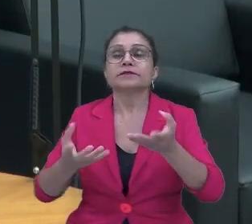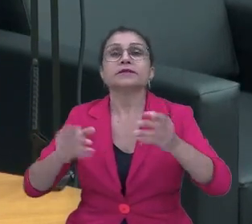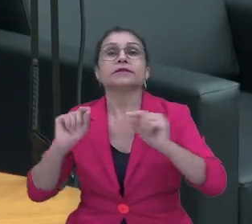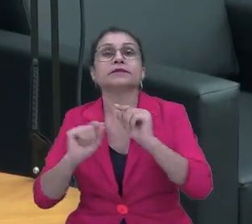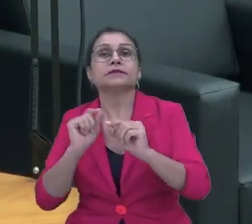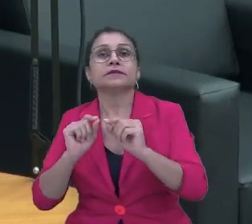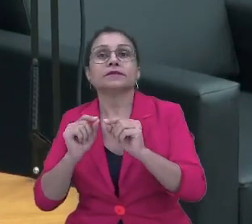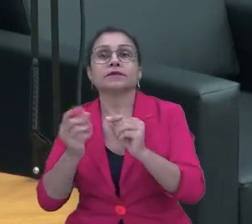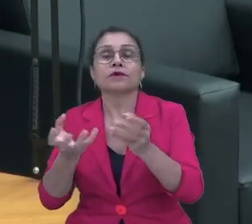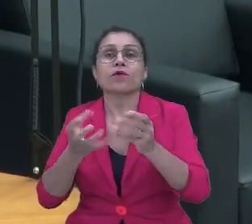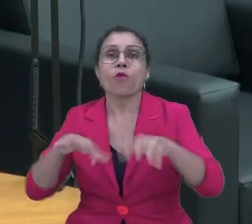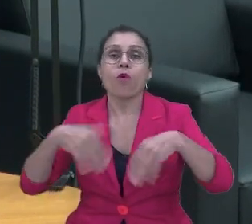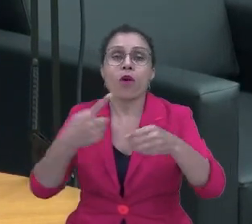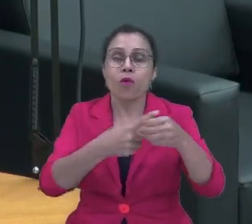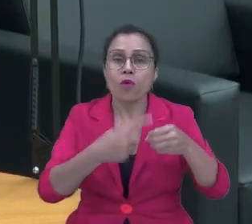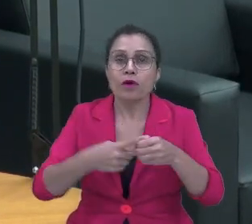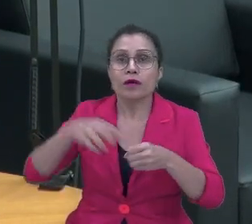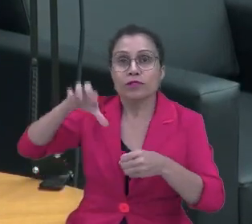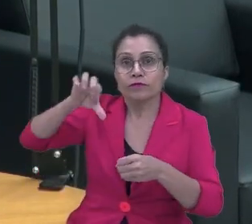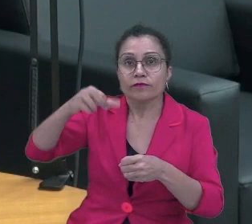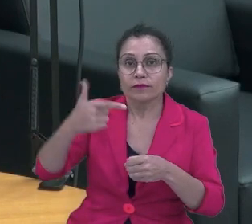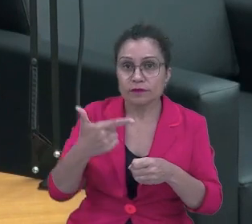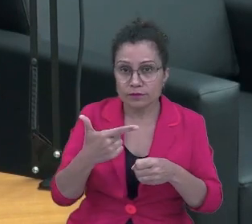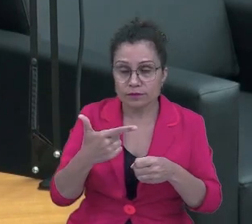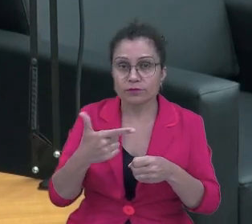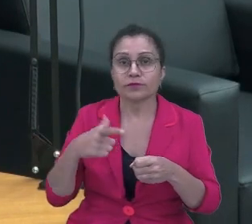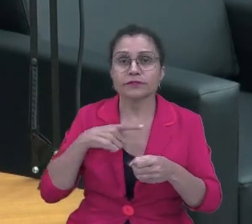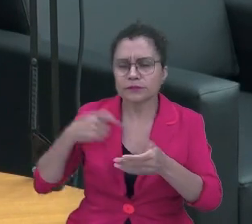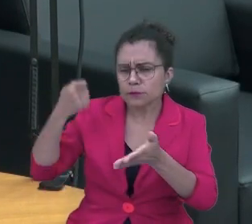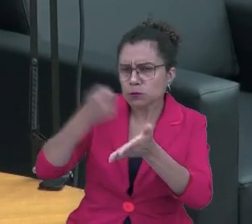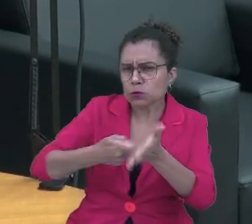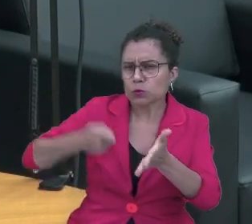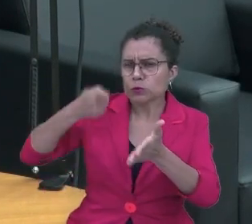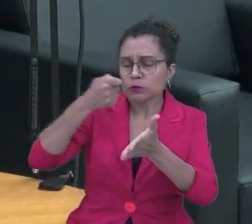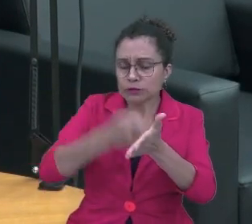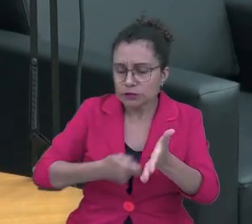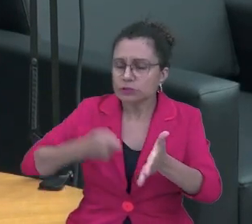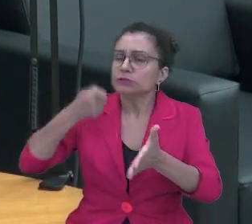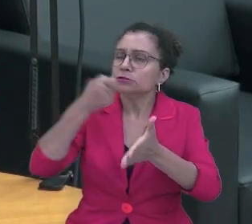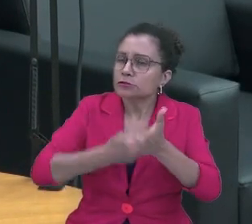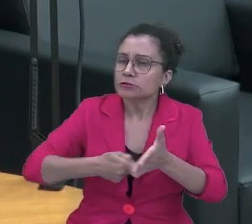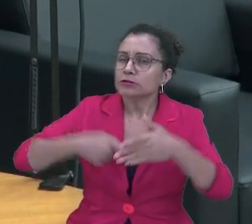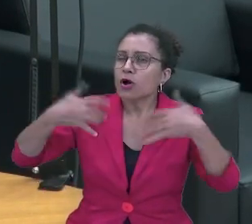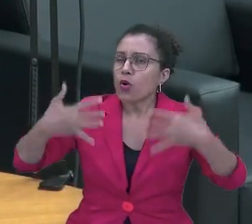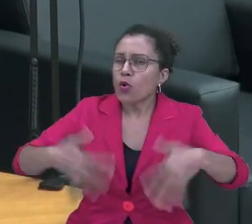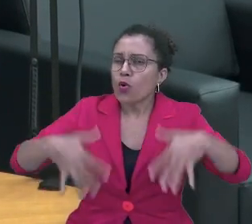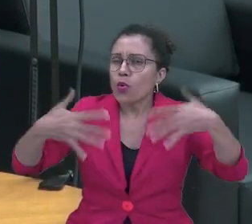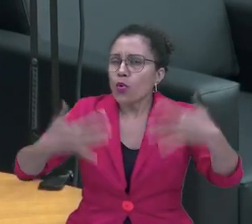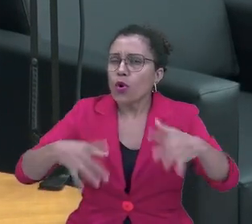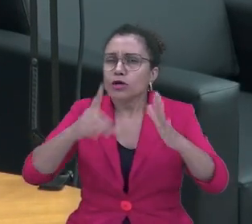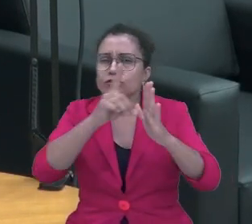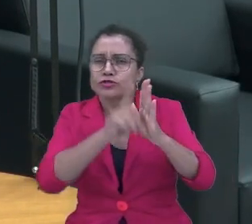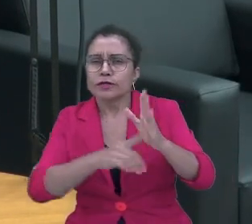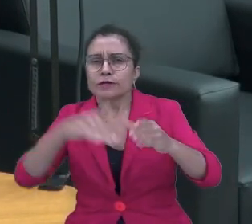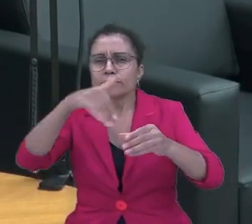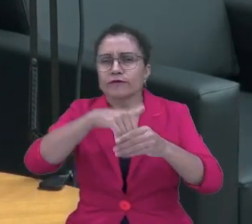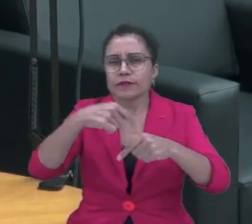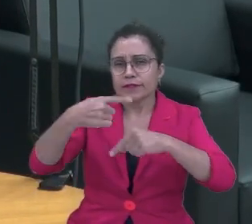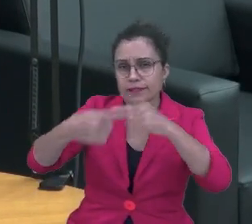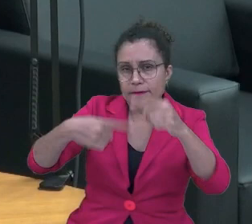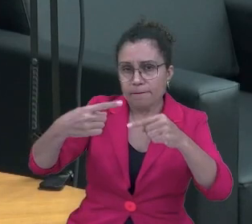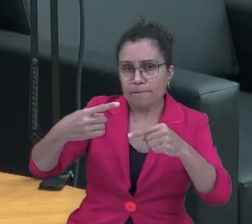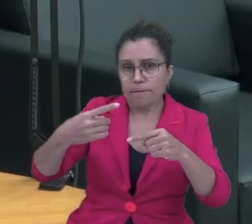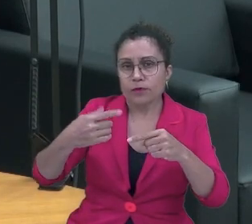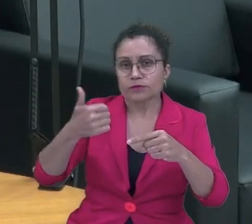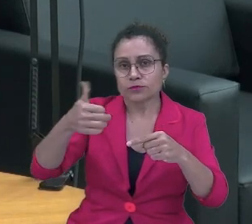queremos. Então, esses 92 anos, onde nós ficamos nessa luta árdua do direito ao voto, depois, a partir de 46, o